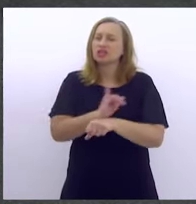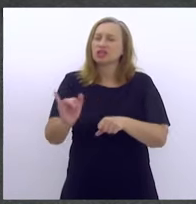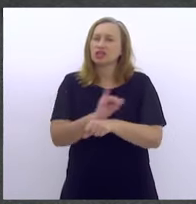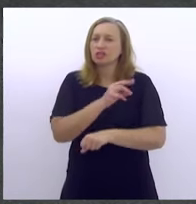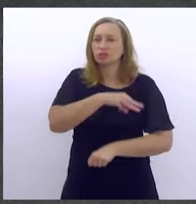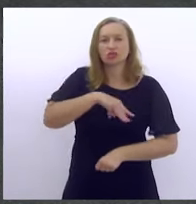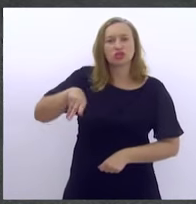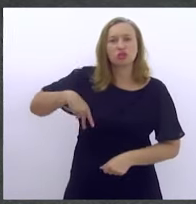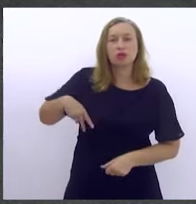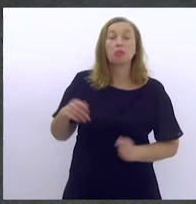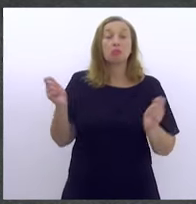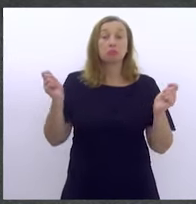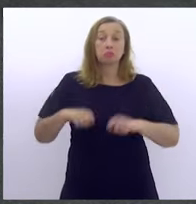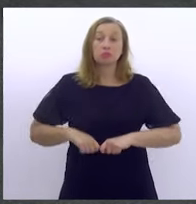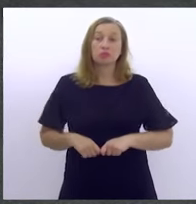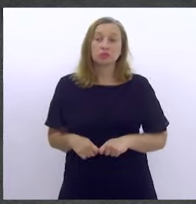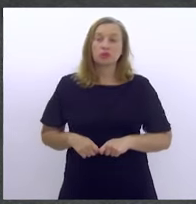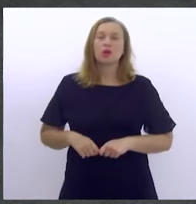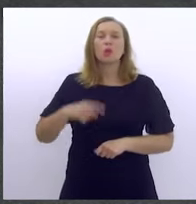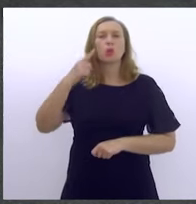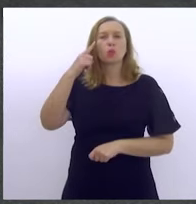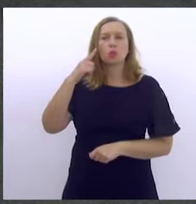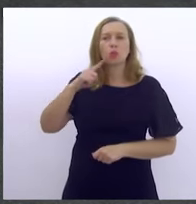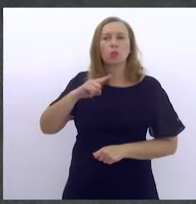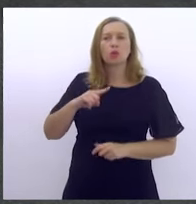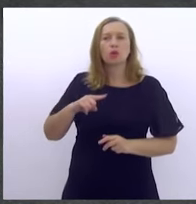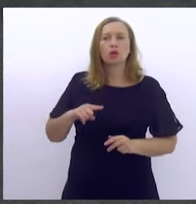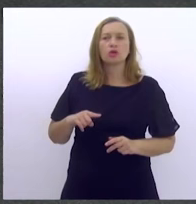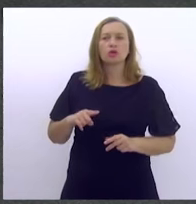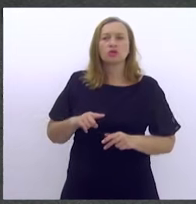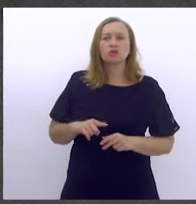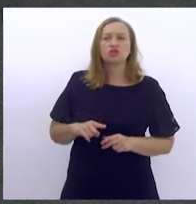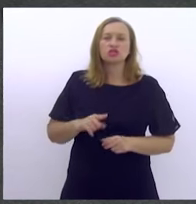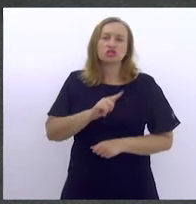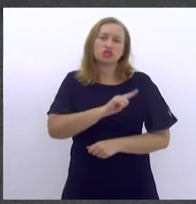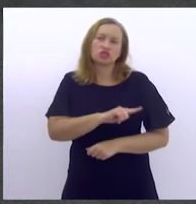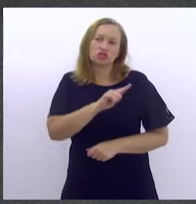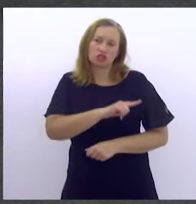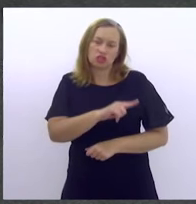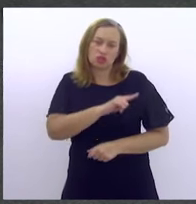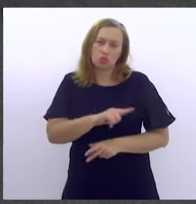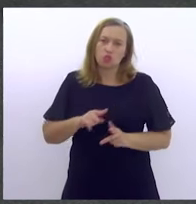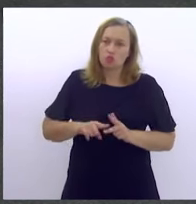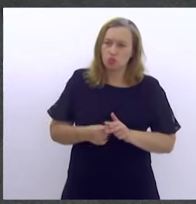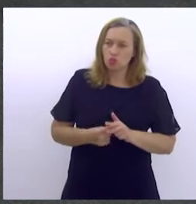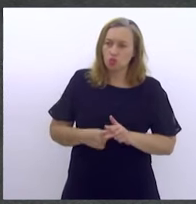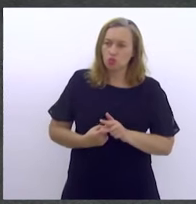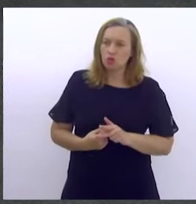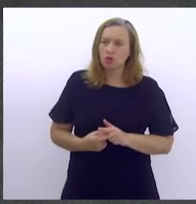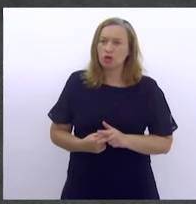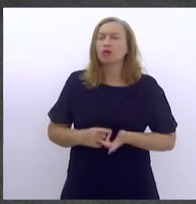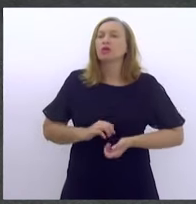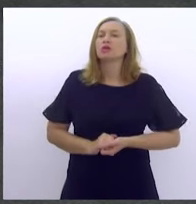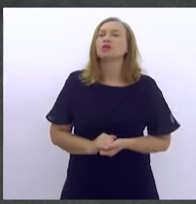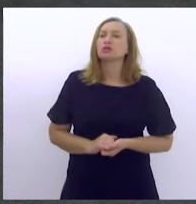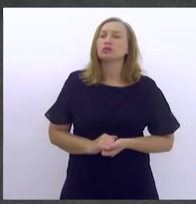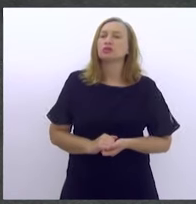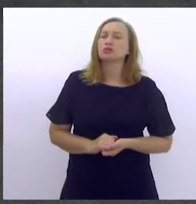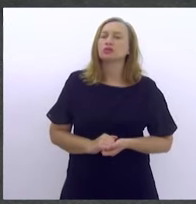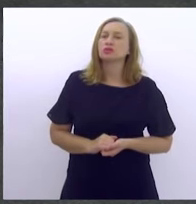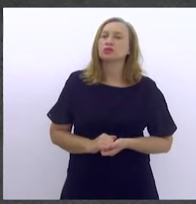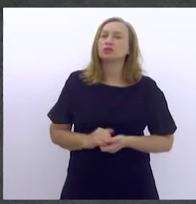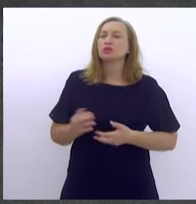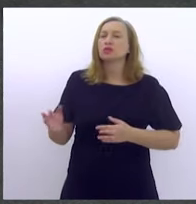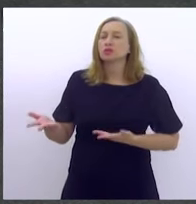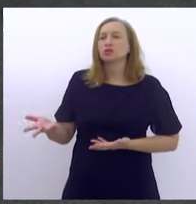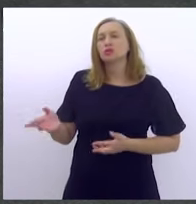é possível fazer um termo de ajuste de gestão, ou seja, com a interlocução com o Tribunal de